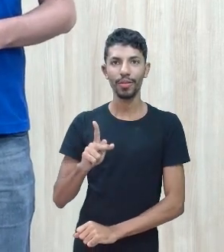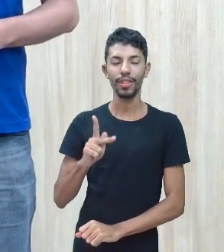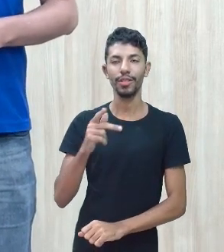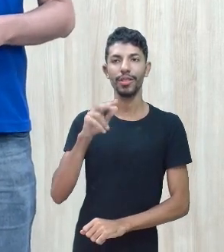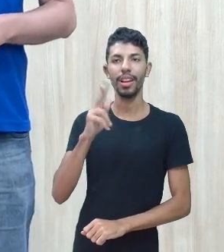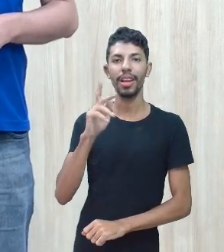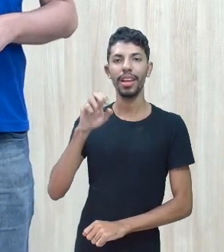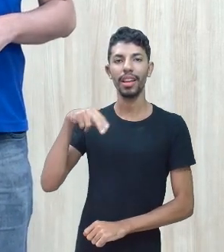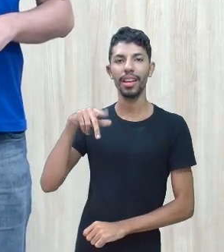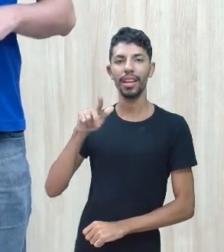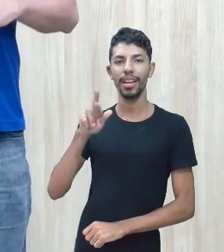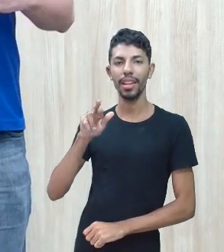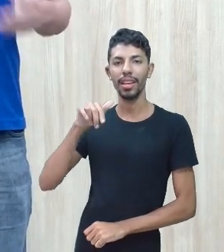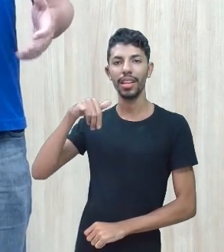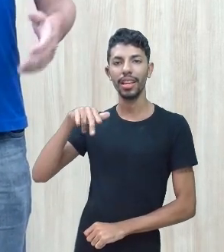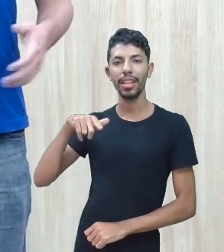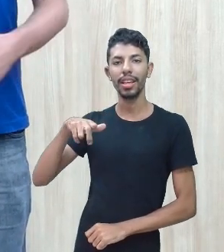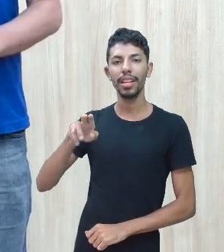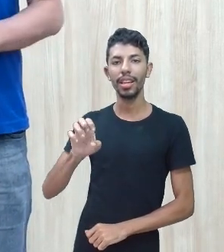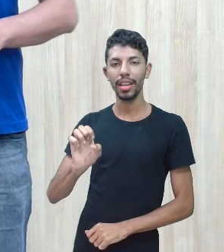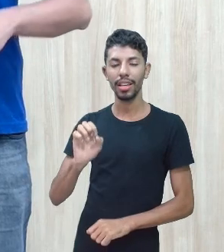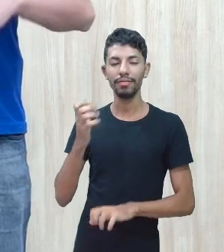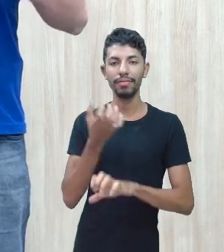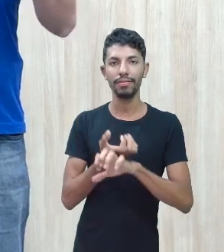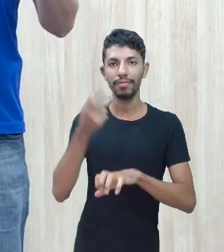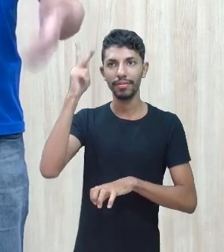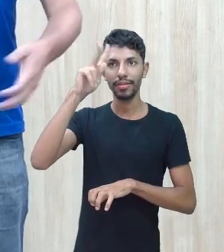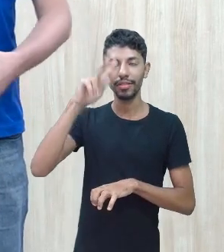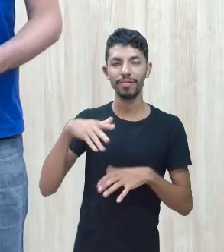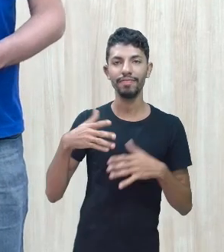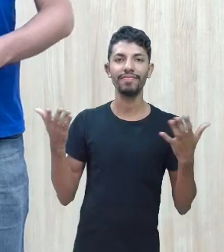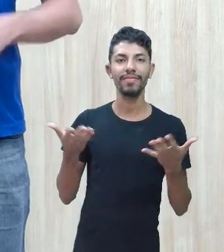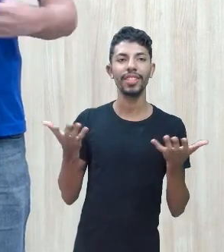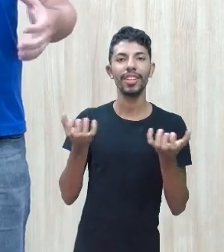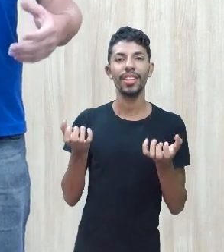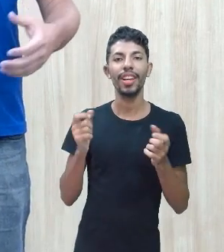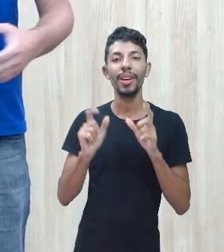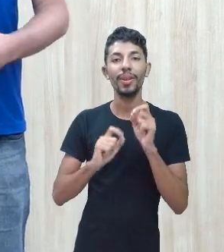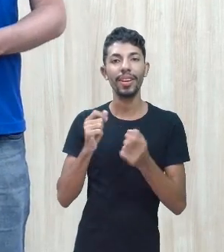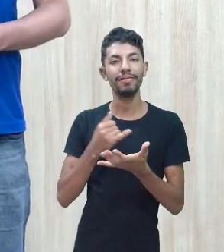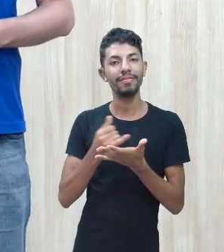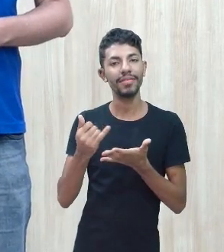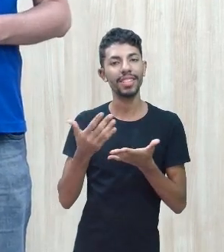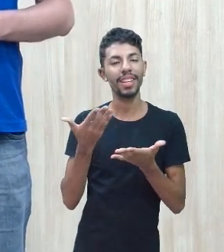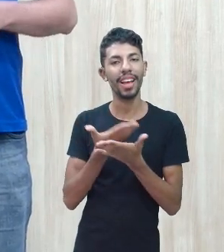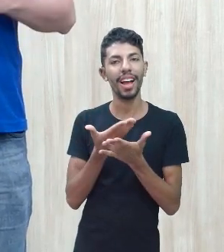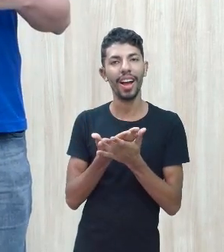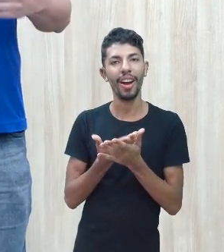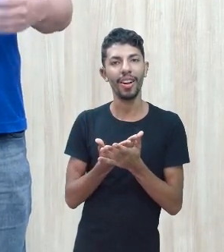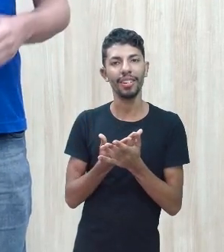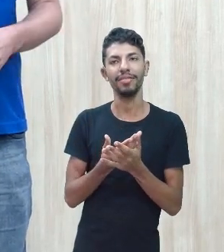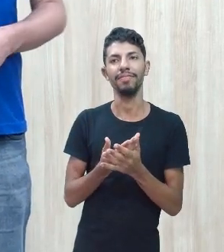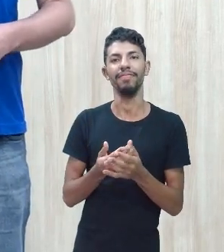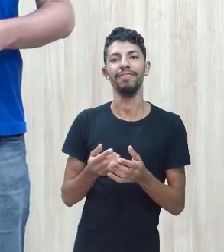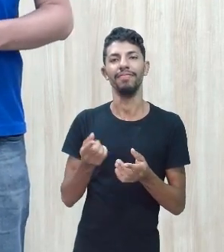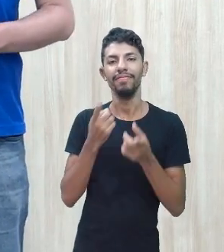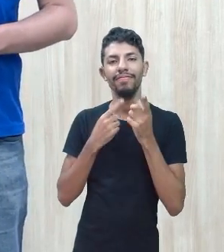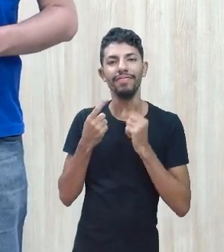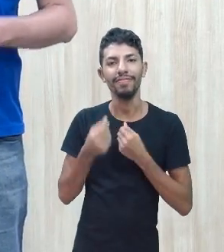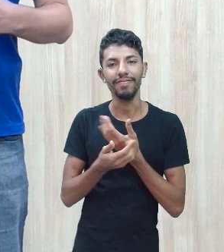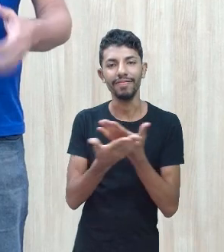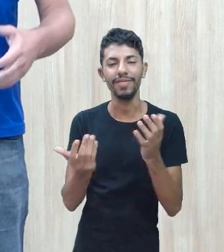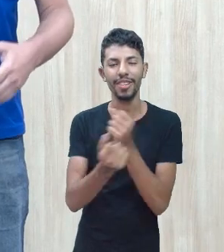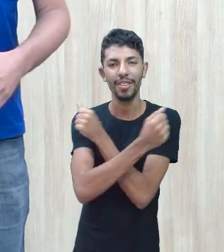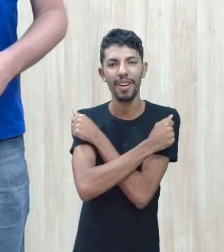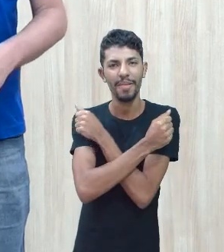História e quero iniciar, como sempre são minhas aulas, deixando um abraço para todos vocês que estão nos